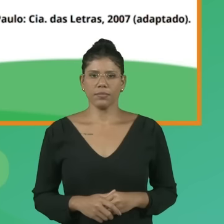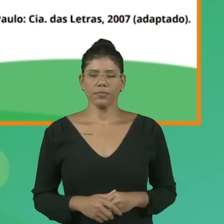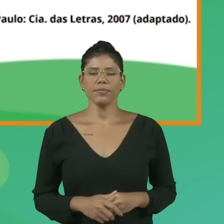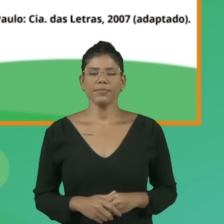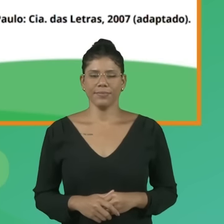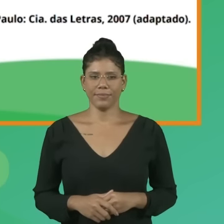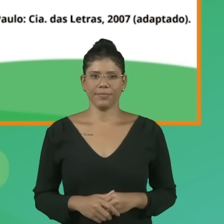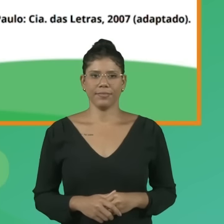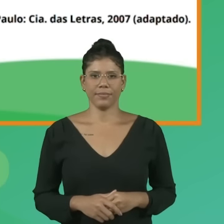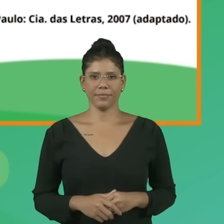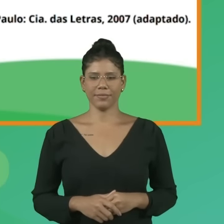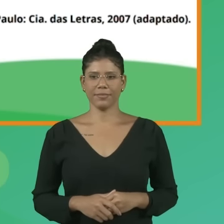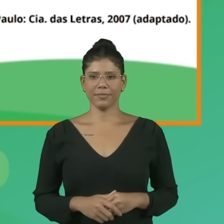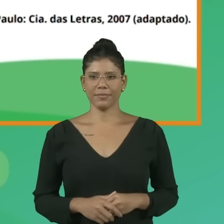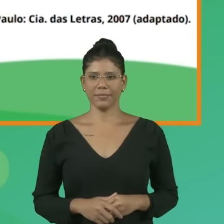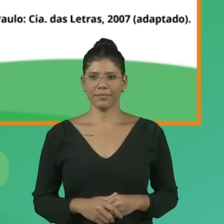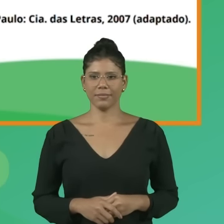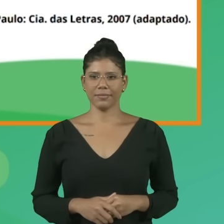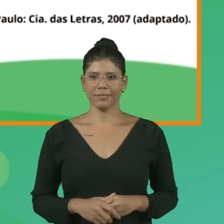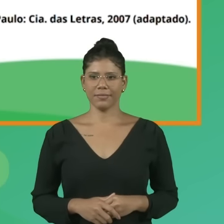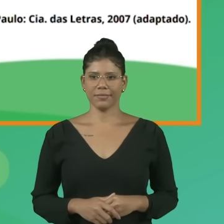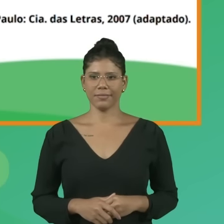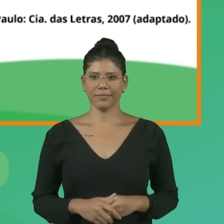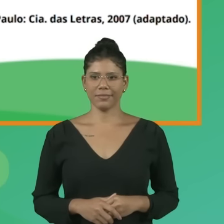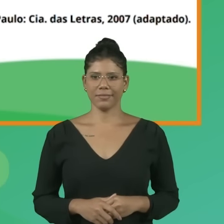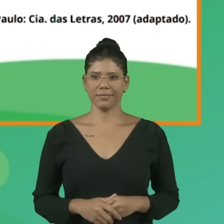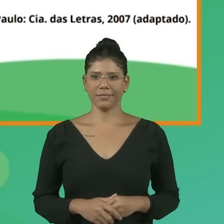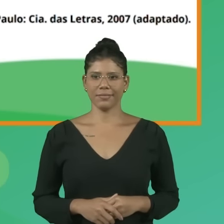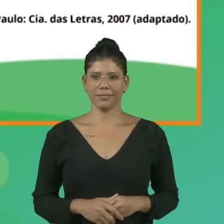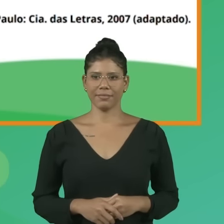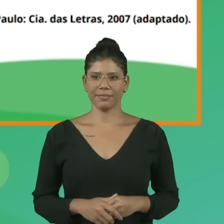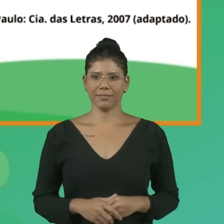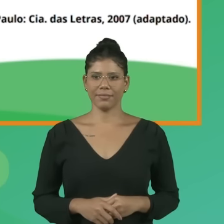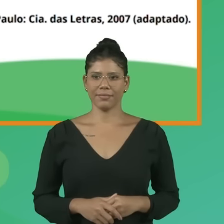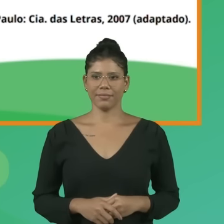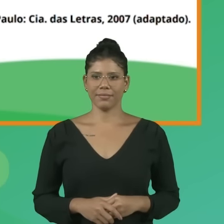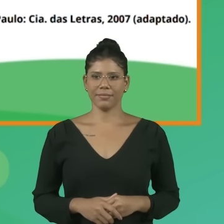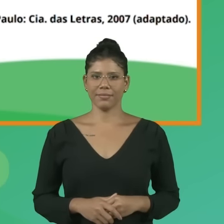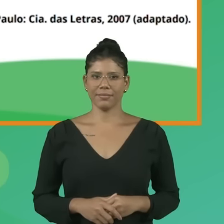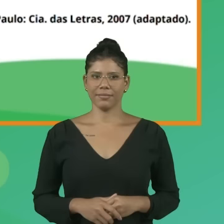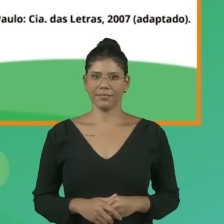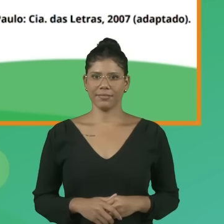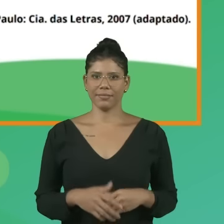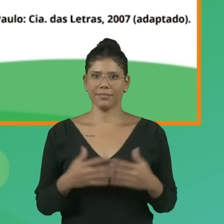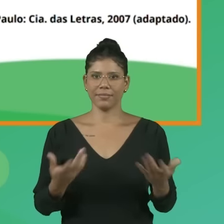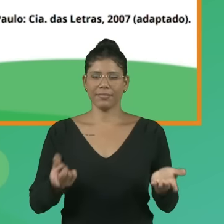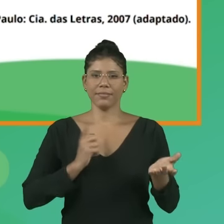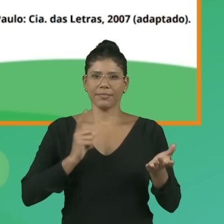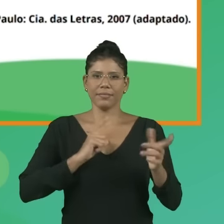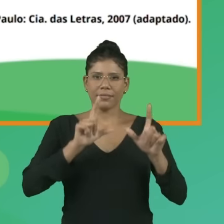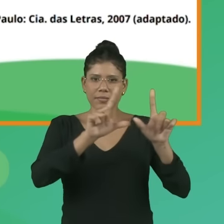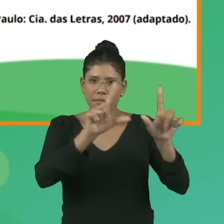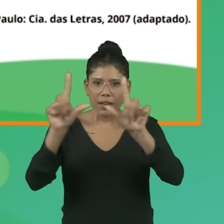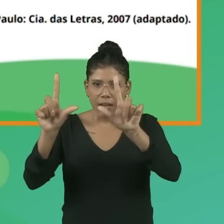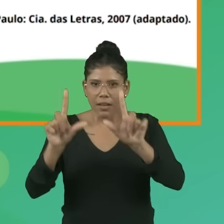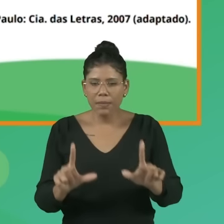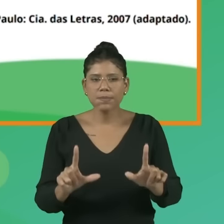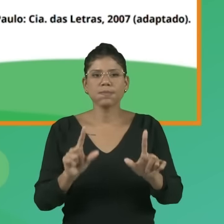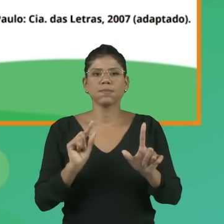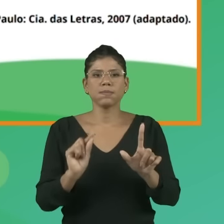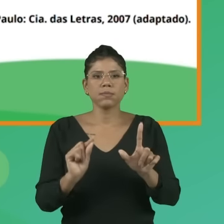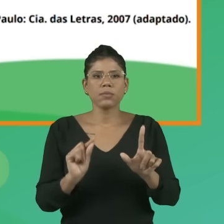Vamos aqui para essa questão que vem, é um pequeno trecho, certo? De um